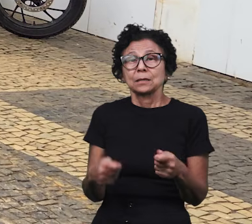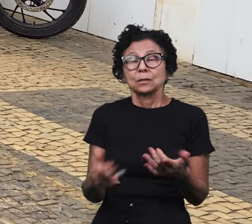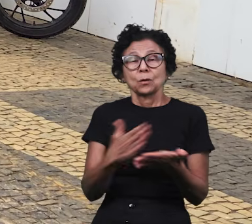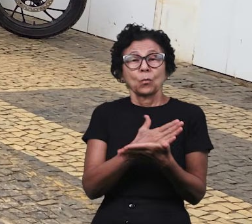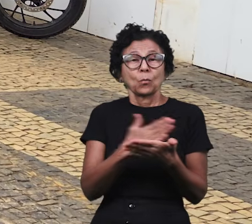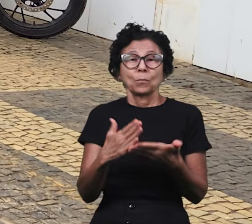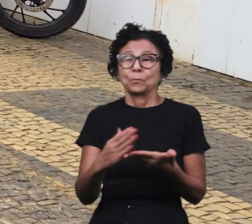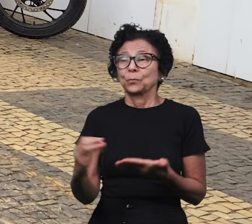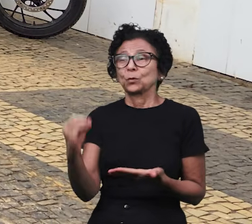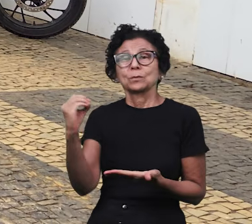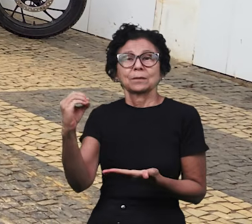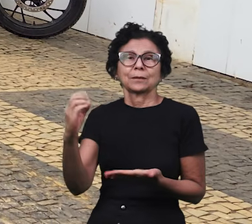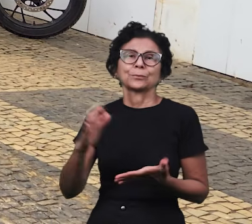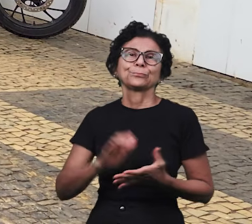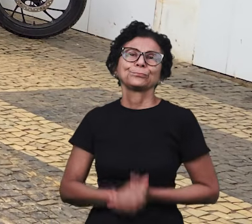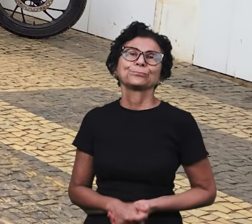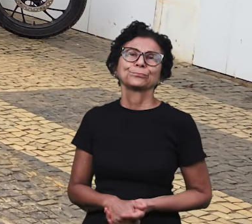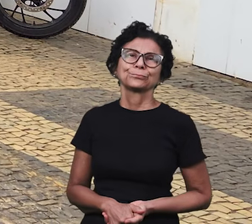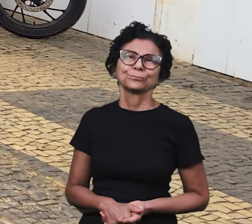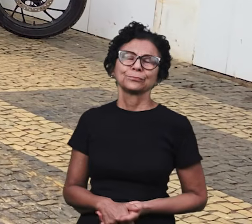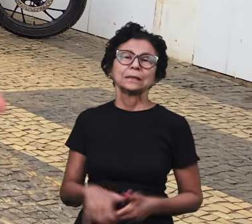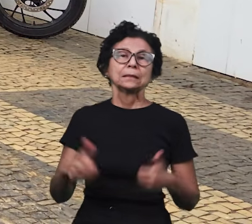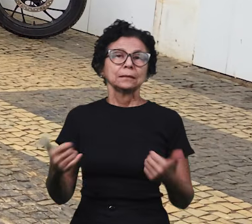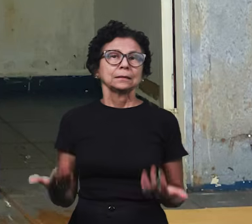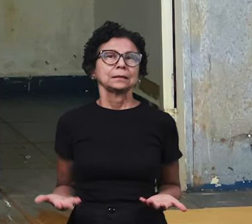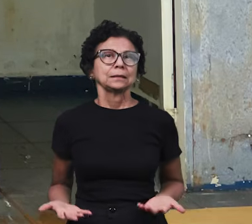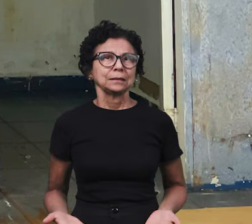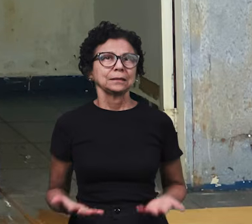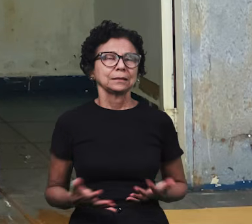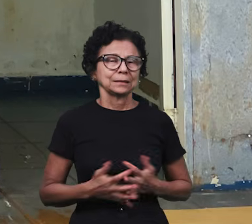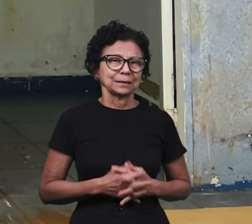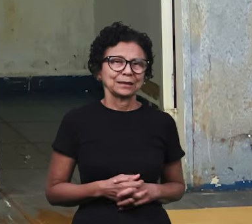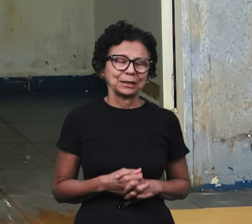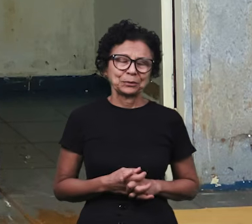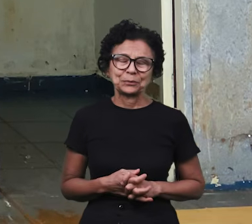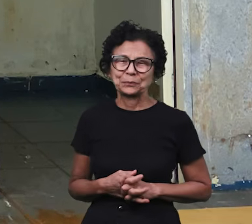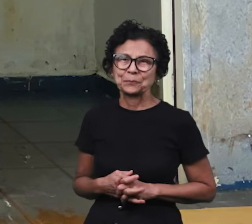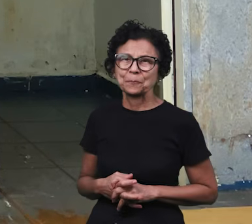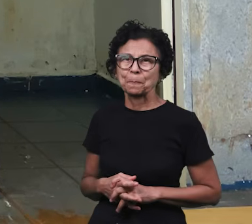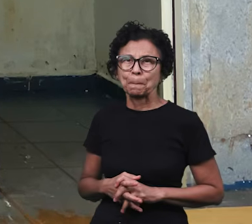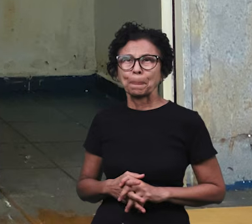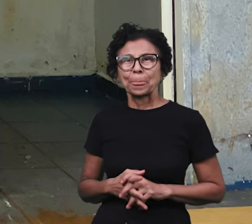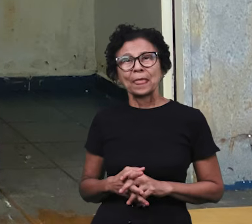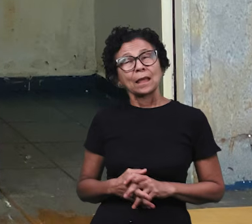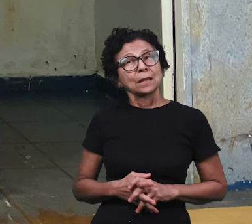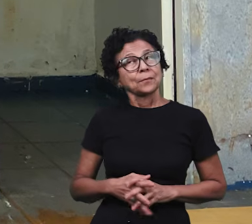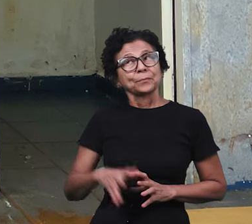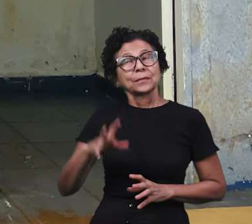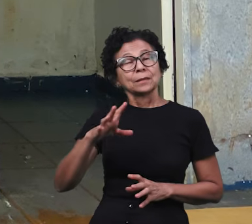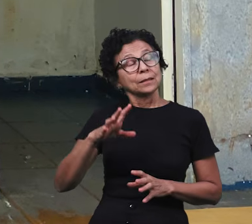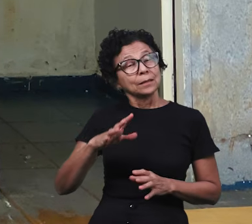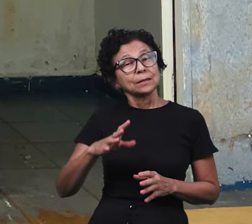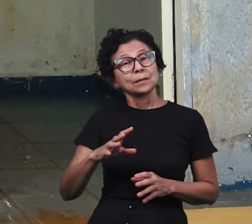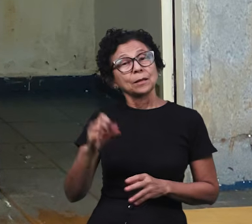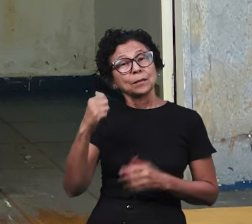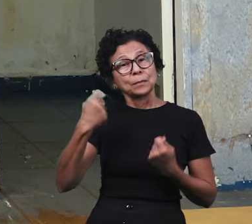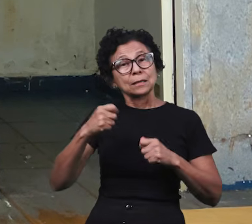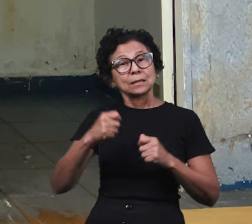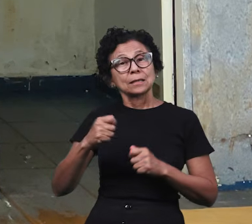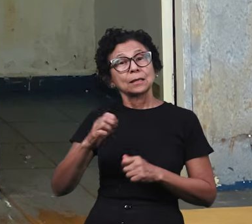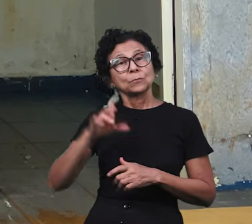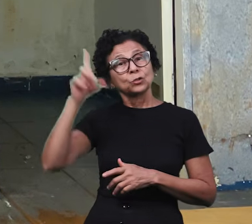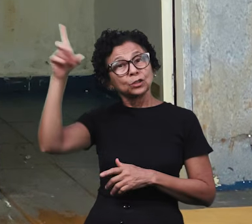que reconstruir isso aí do zero. Então, a parte de reabrir após a enchente é só com a força de